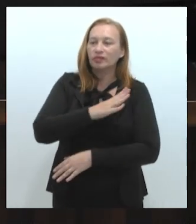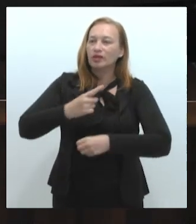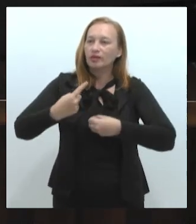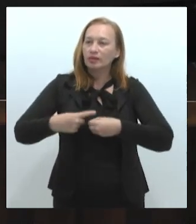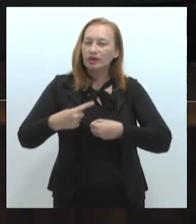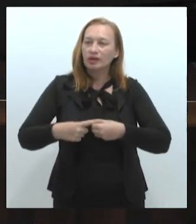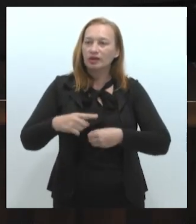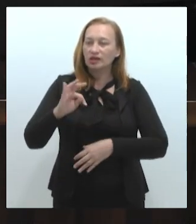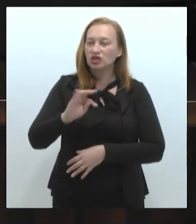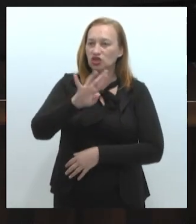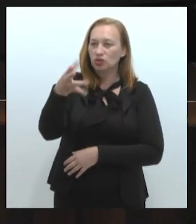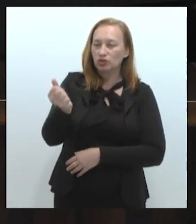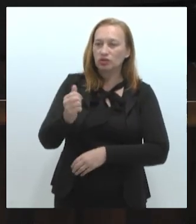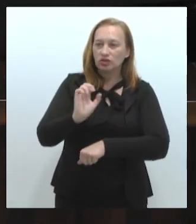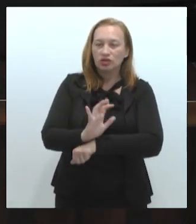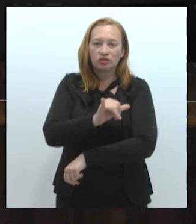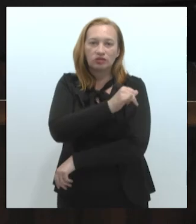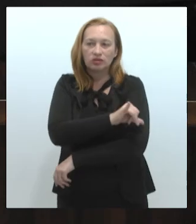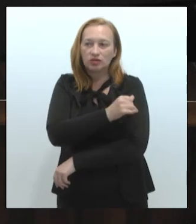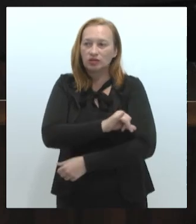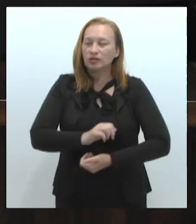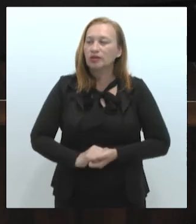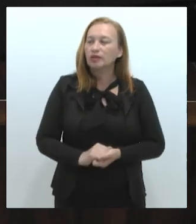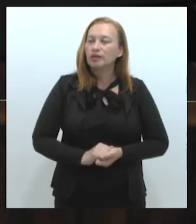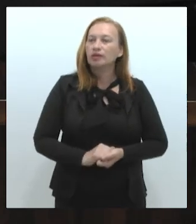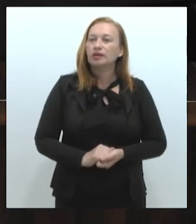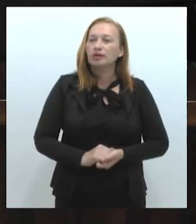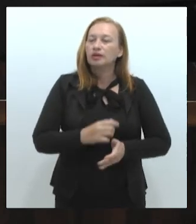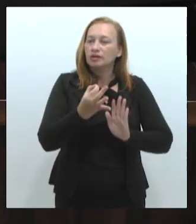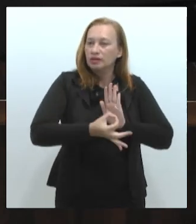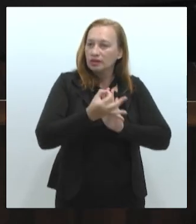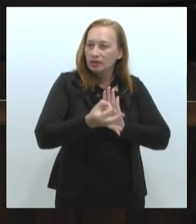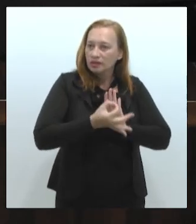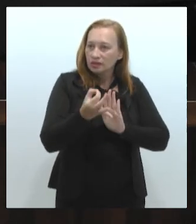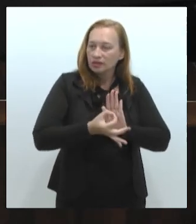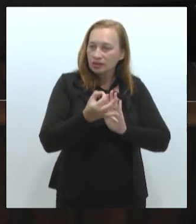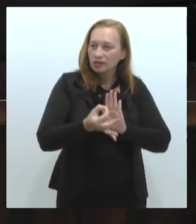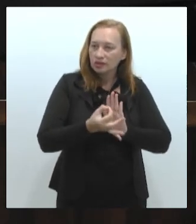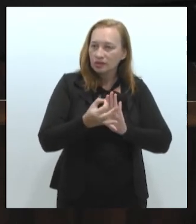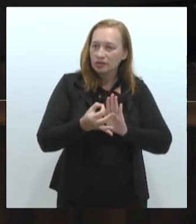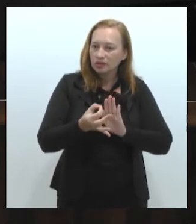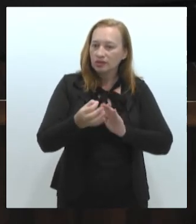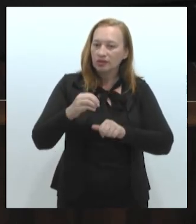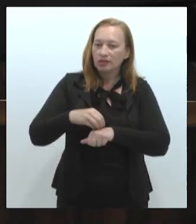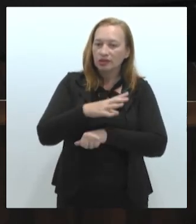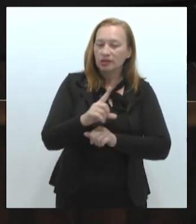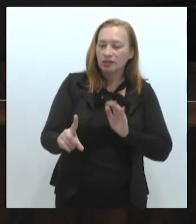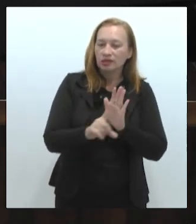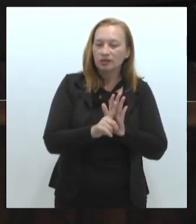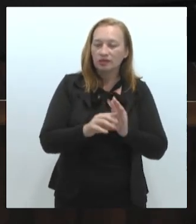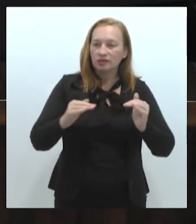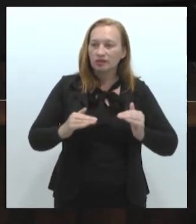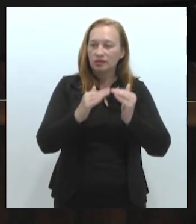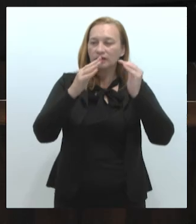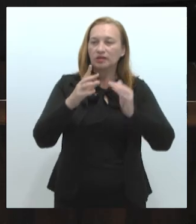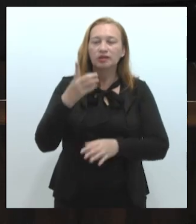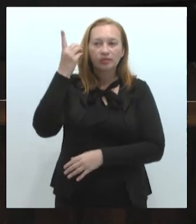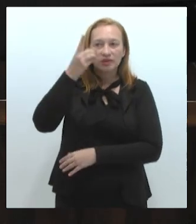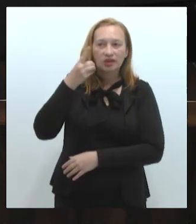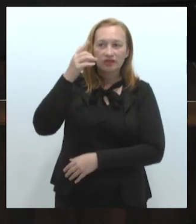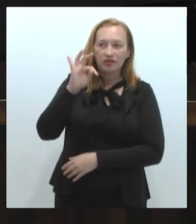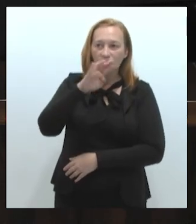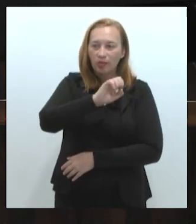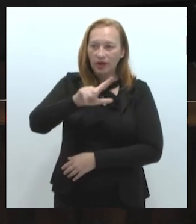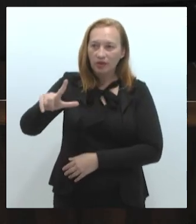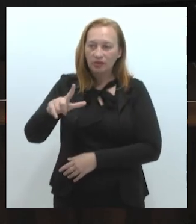âmbito do Estado do Rio de Janeiro. Parecer da Comissão de Indicações Legislativas favorável à relatoria do deputado Felipe Poubel.